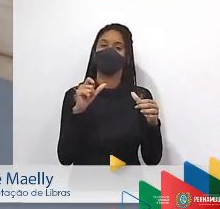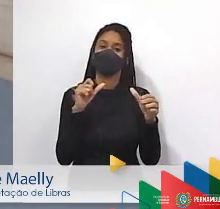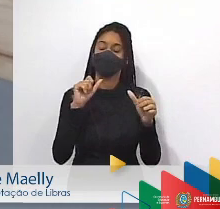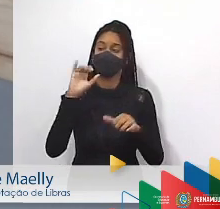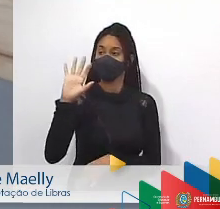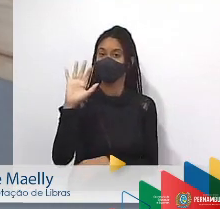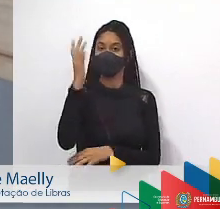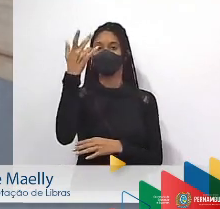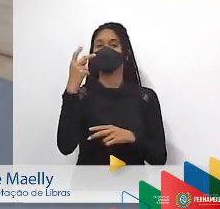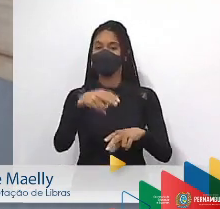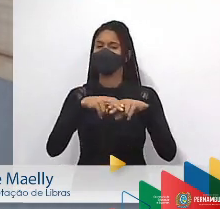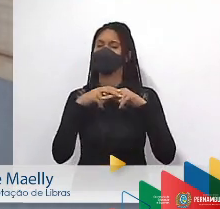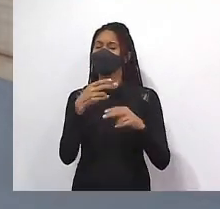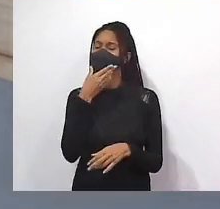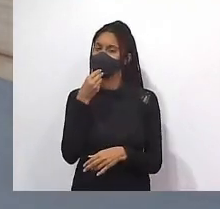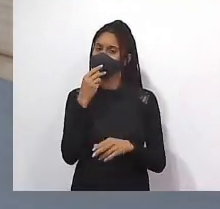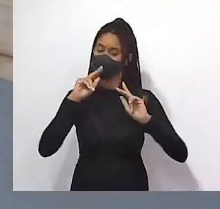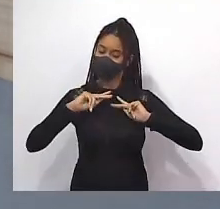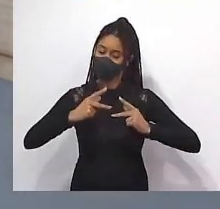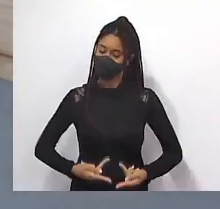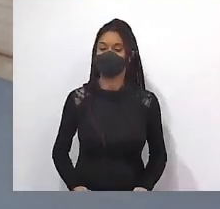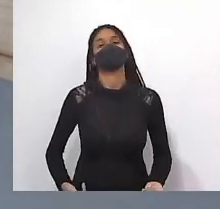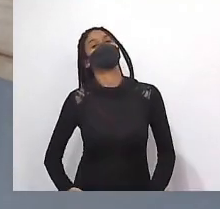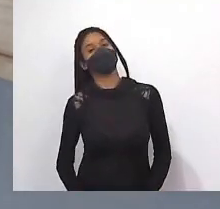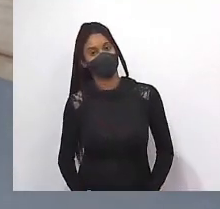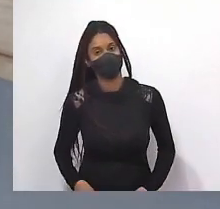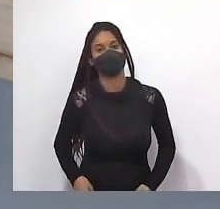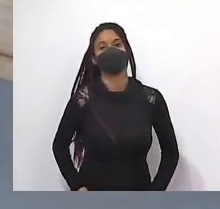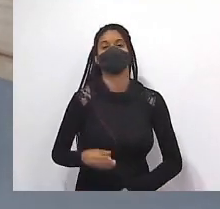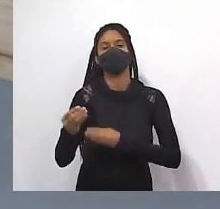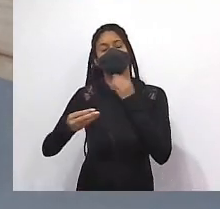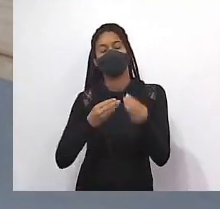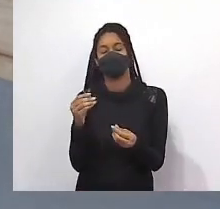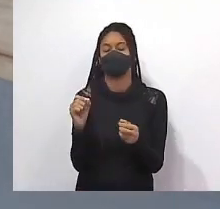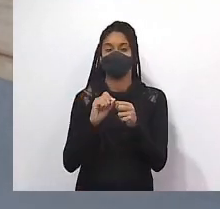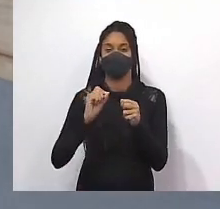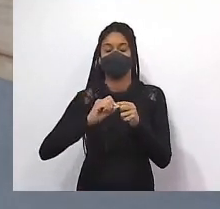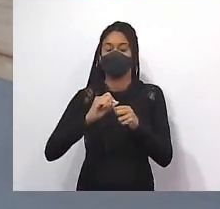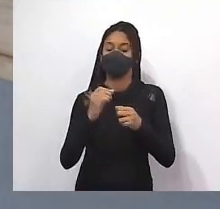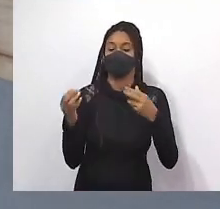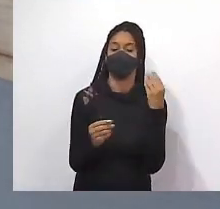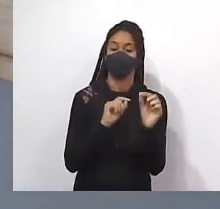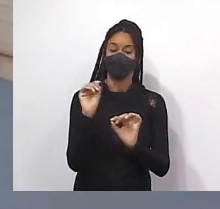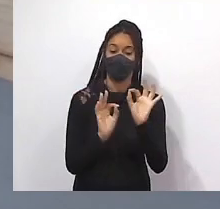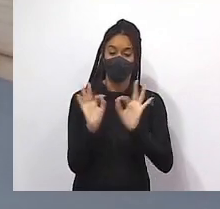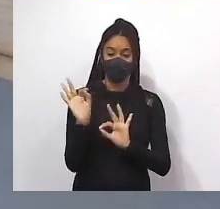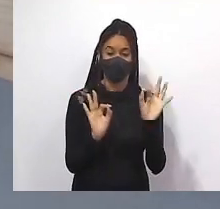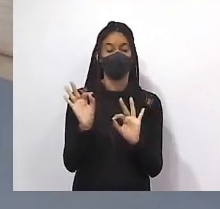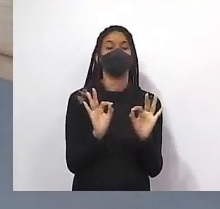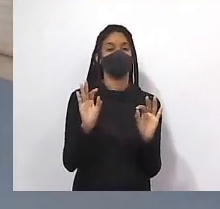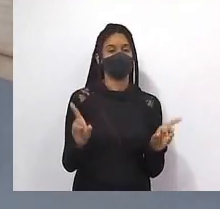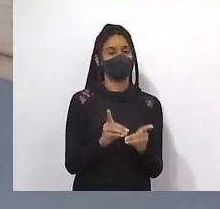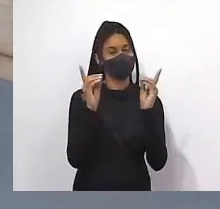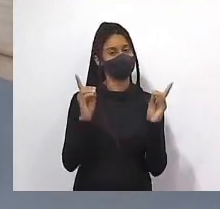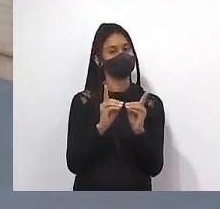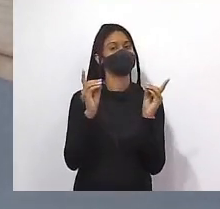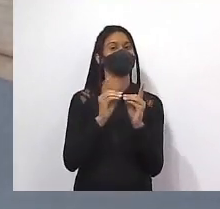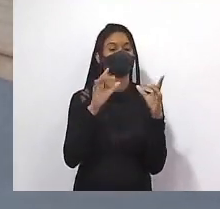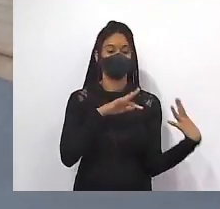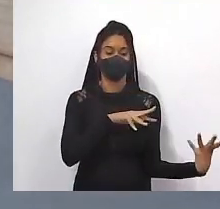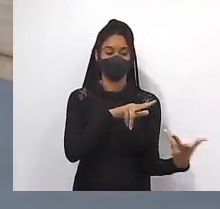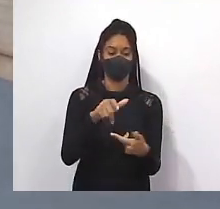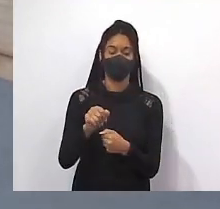né? E como essas interferências têm atuado diretamente na organização da dinâmica climática do